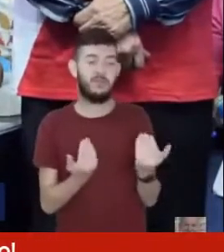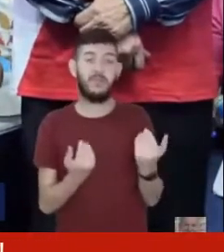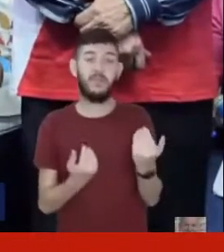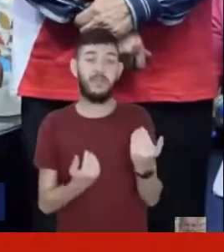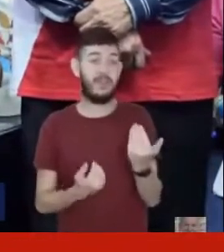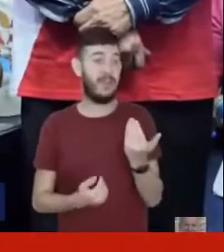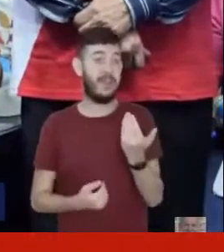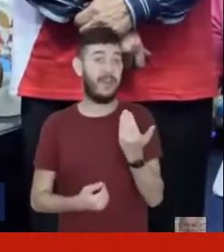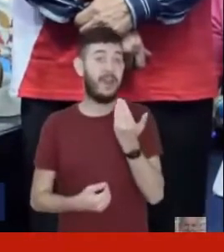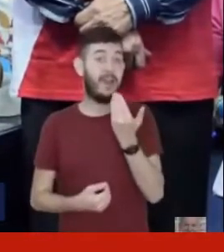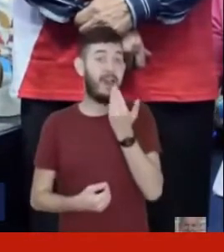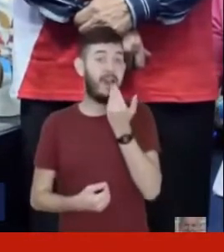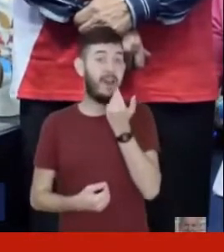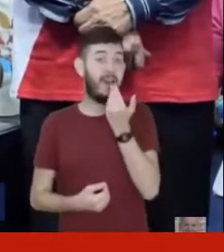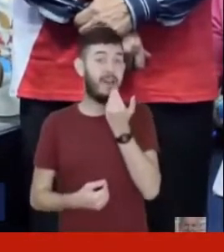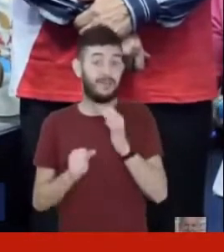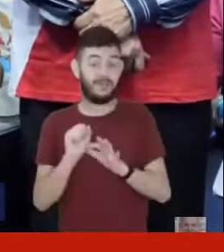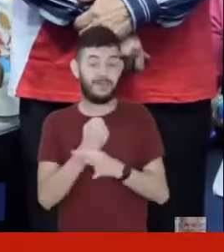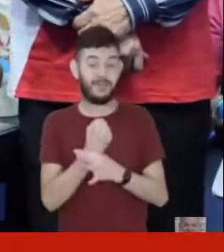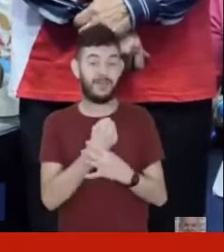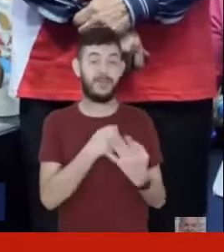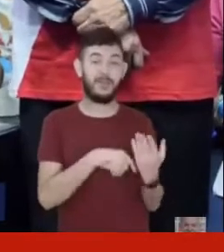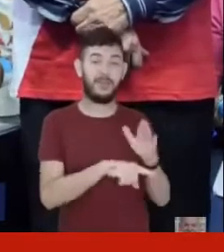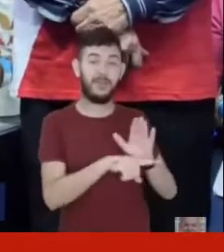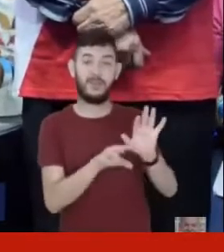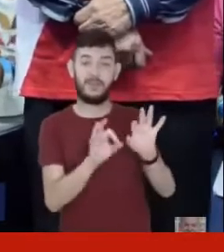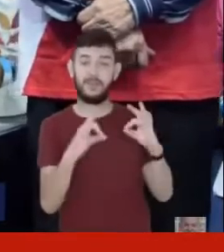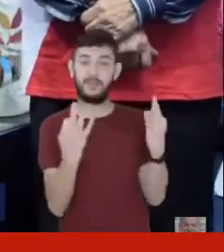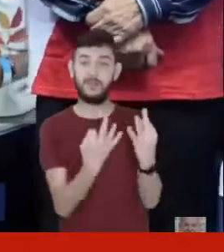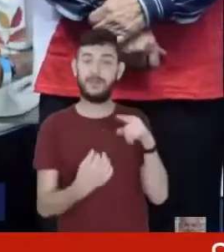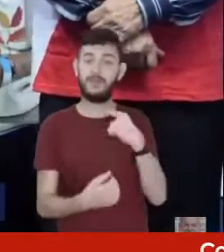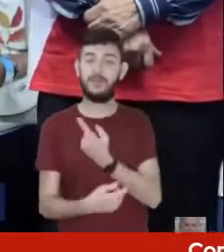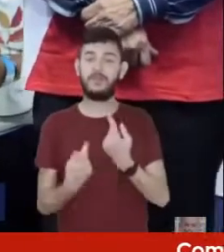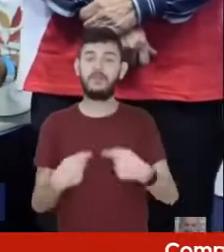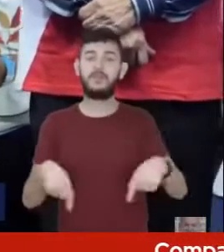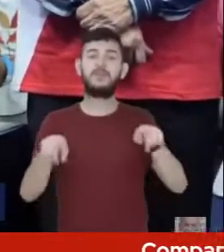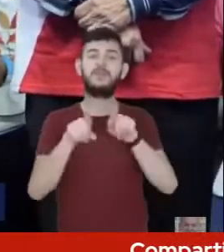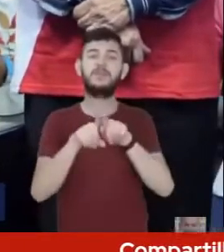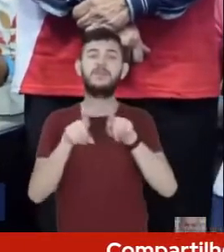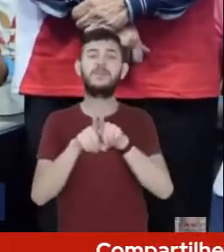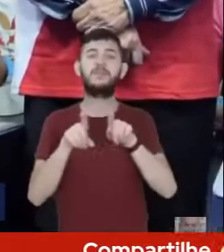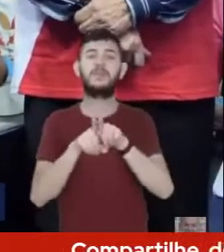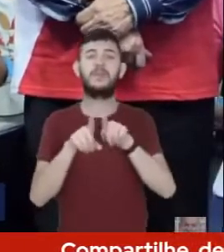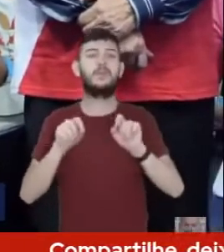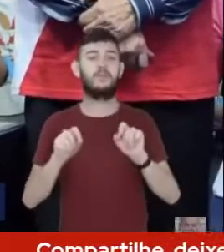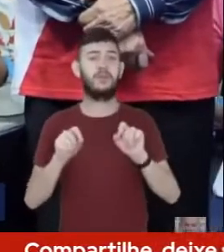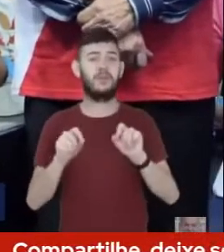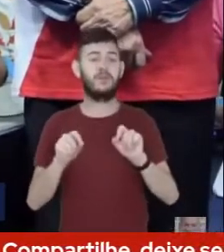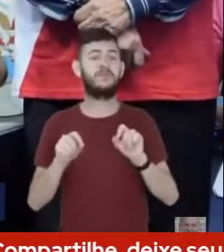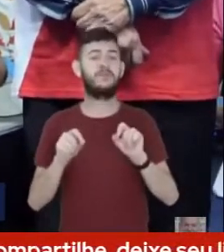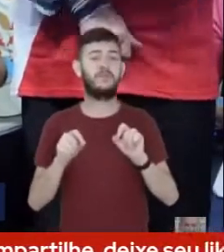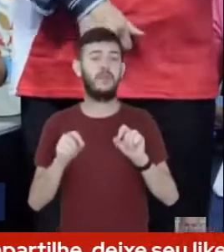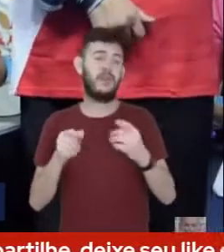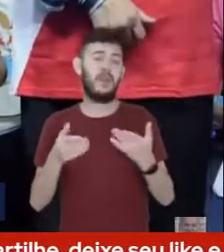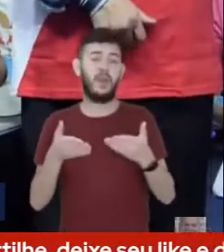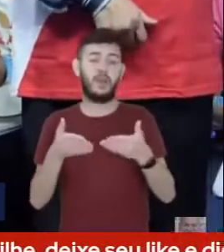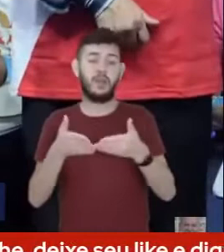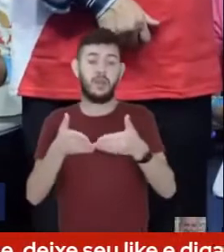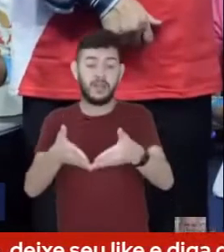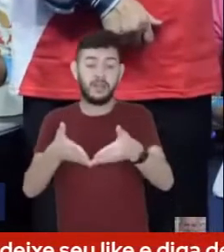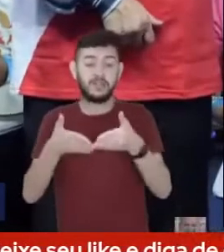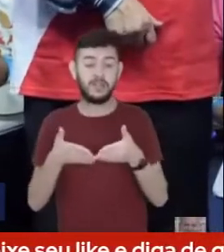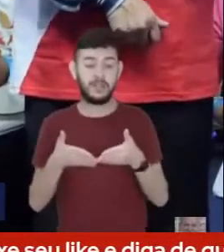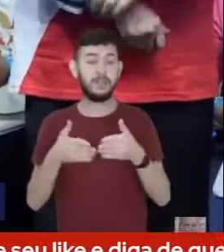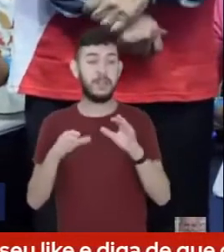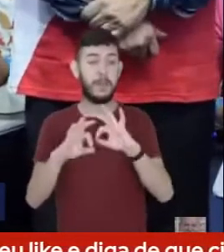famílias. Precisamos da aprovação da licença parental, que a mulher possa retornar ao mercado